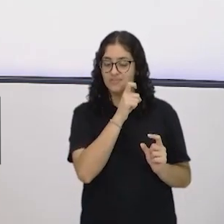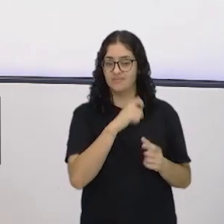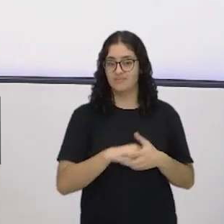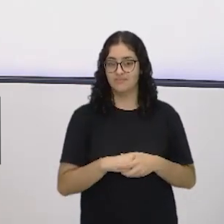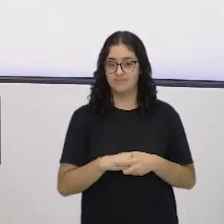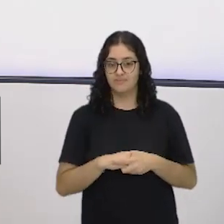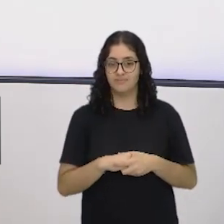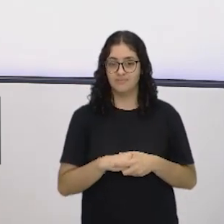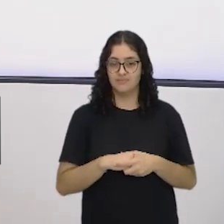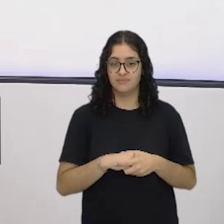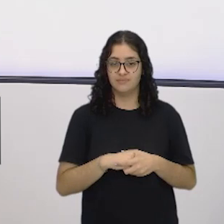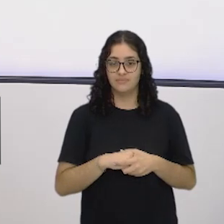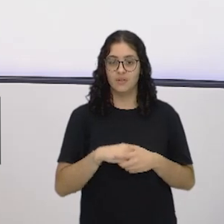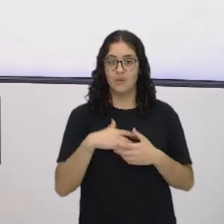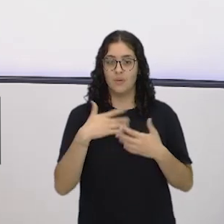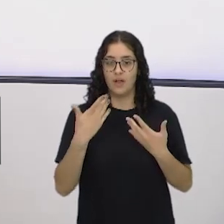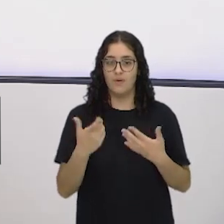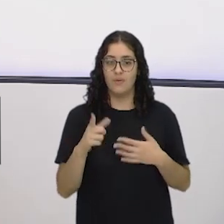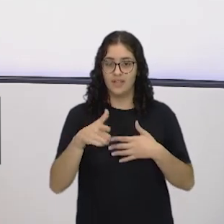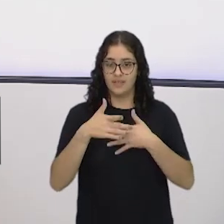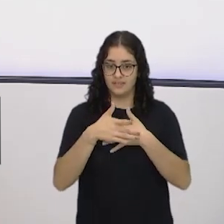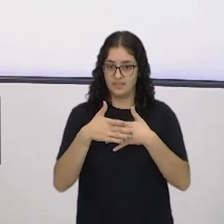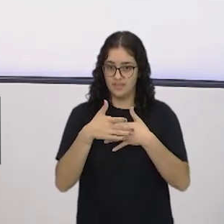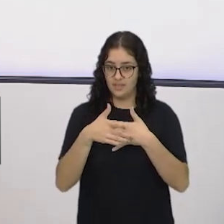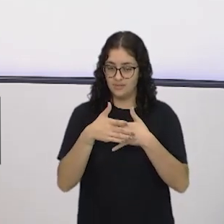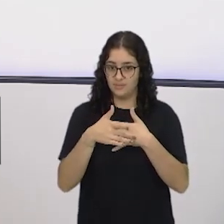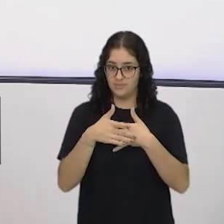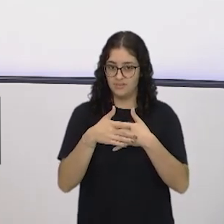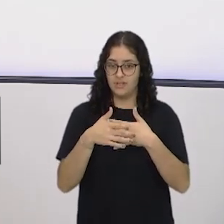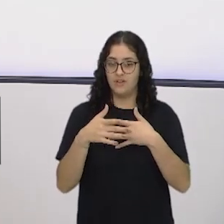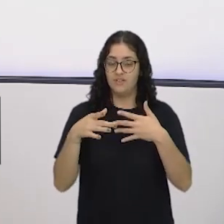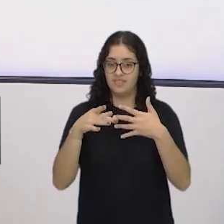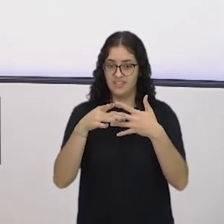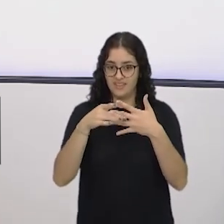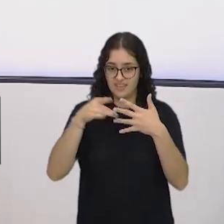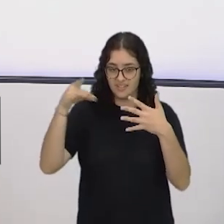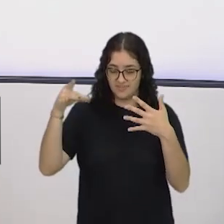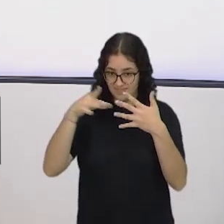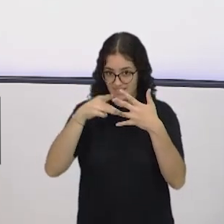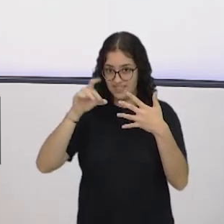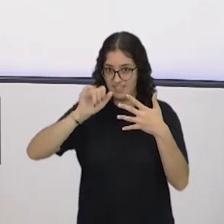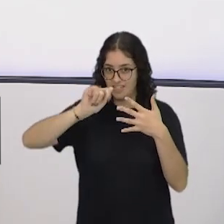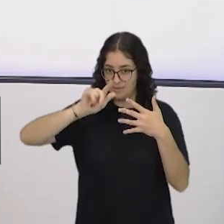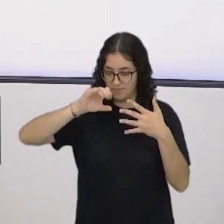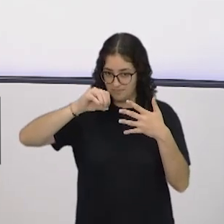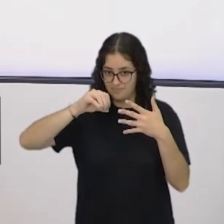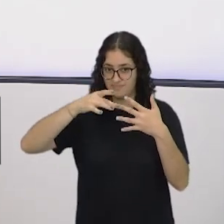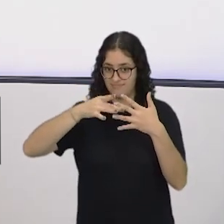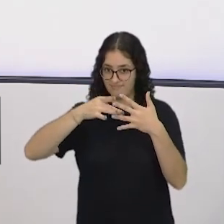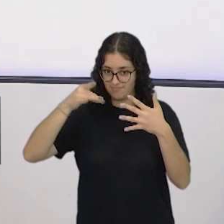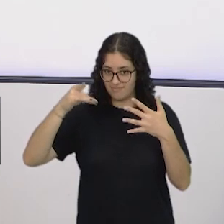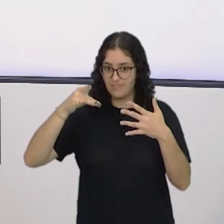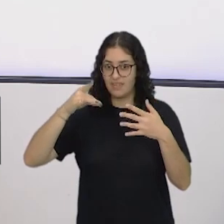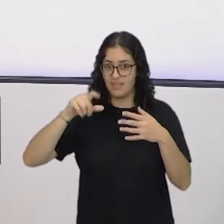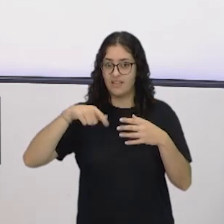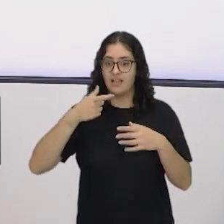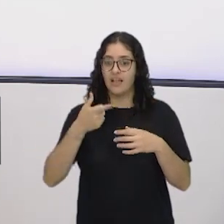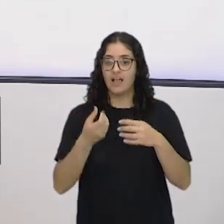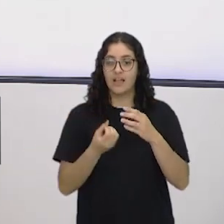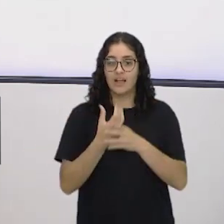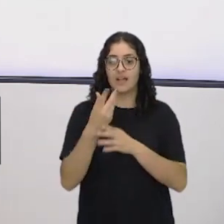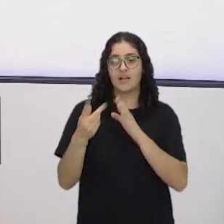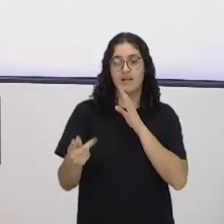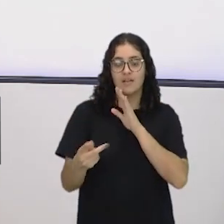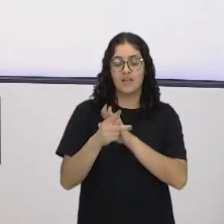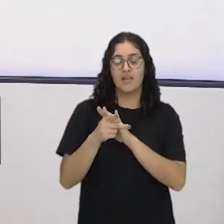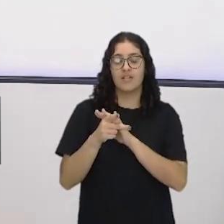assim, quais signos são criados e como você vai construir sentido? Como se dá essa construção, esse